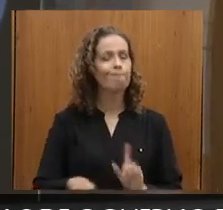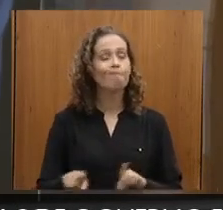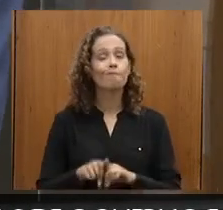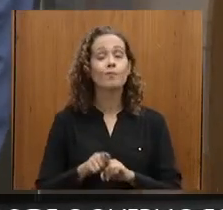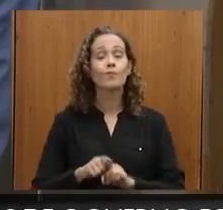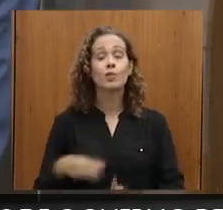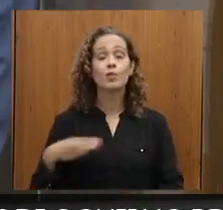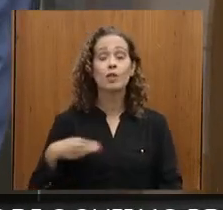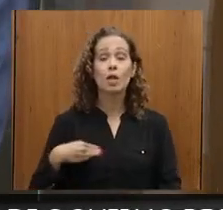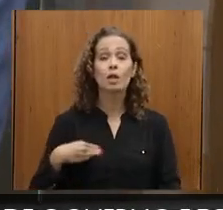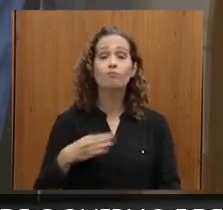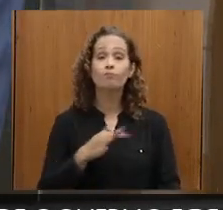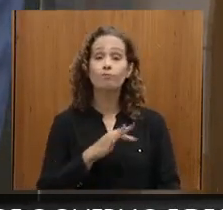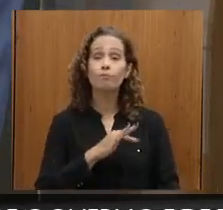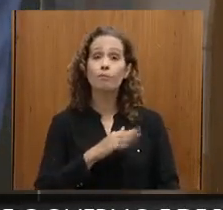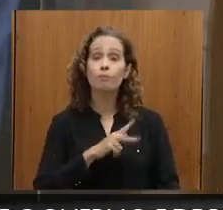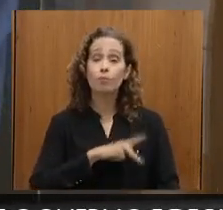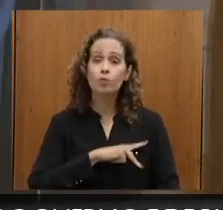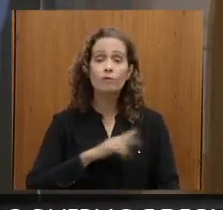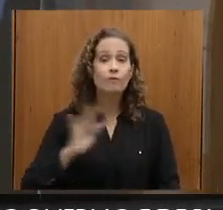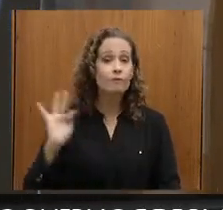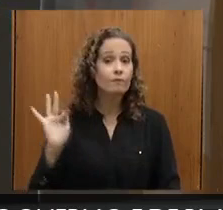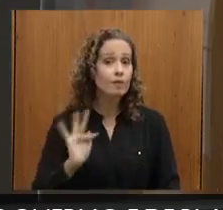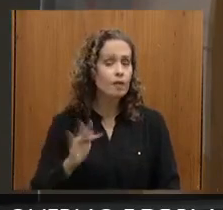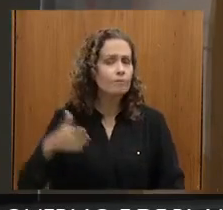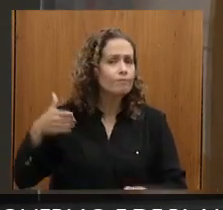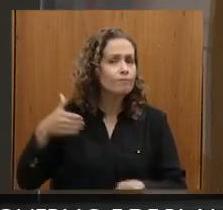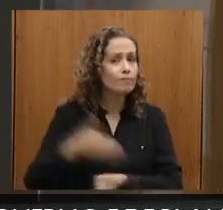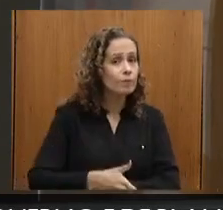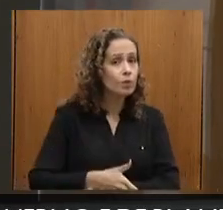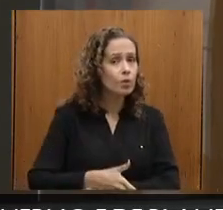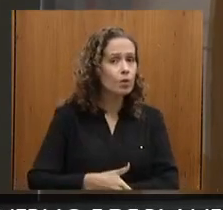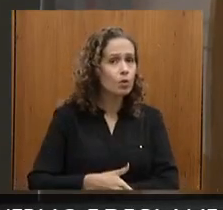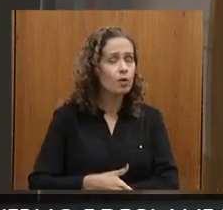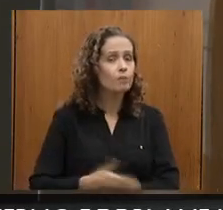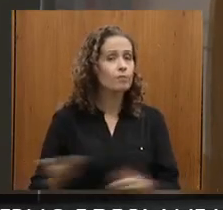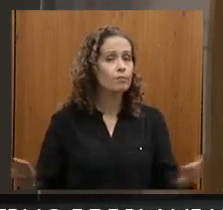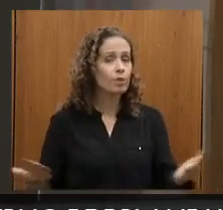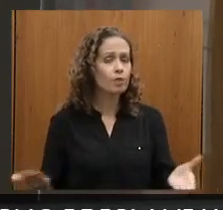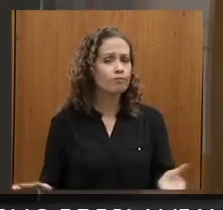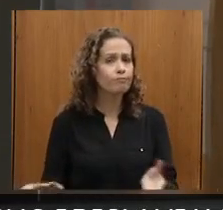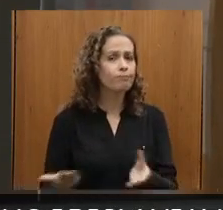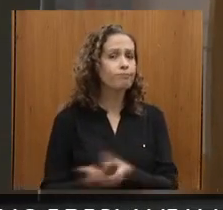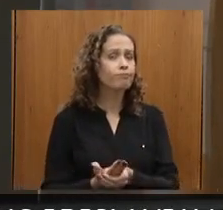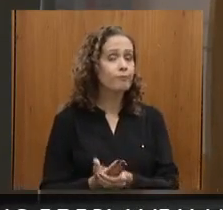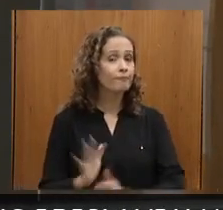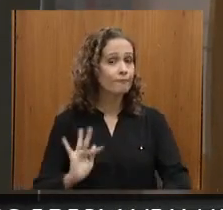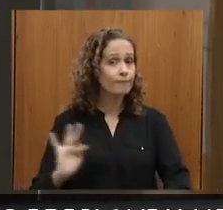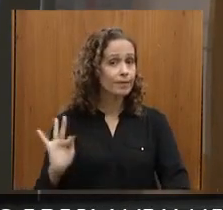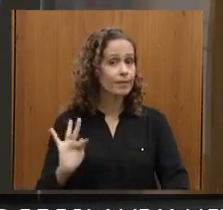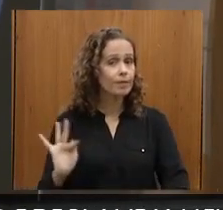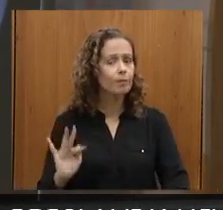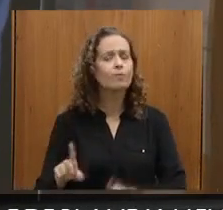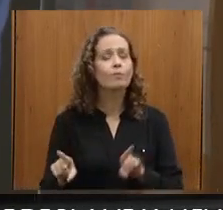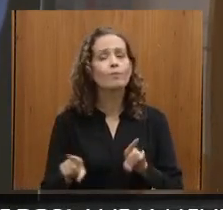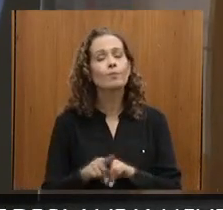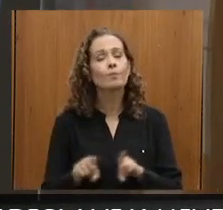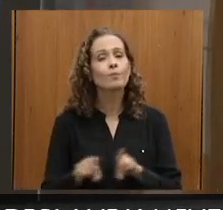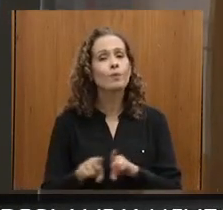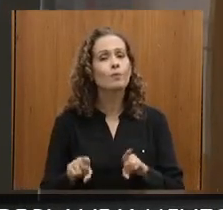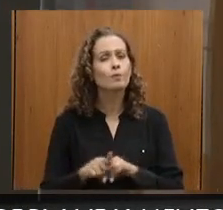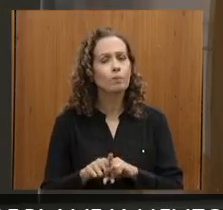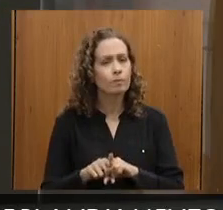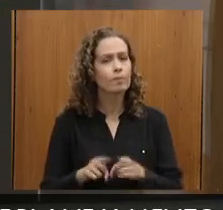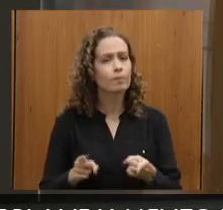Federal entrou agora com a ação junto à esfera federal, também na mesma